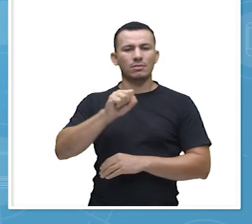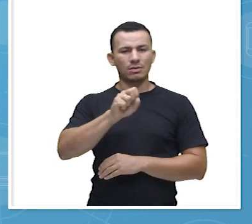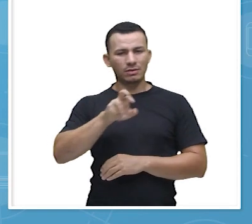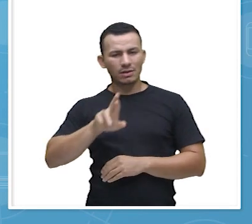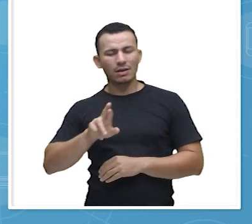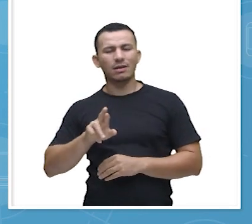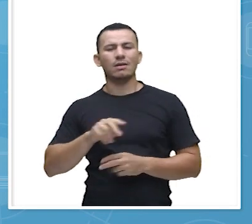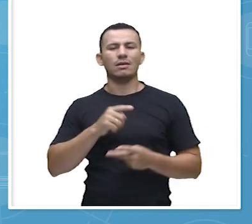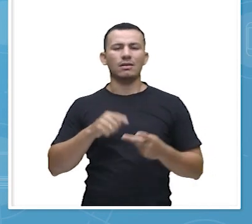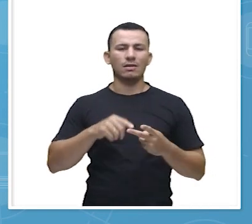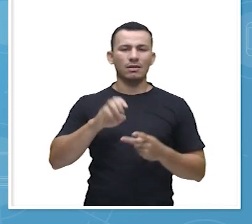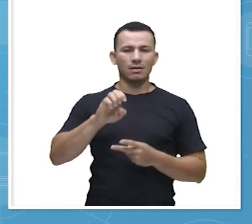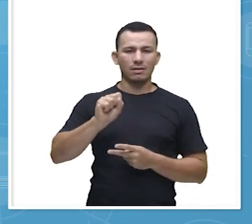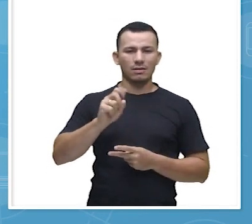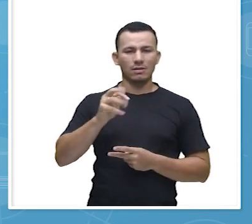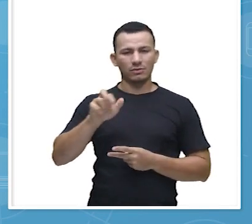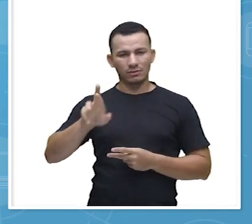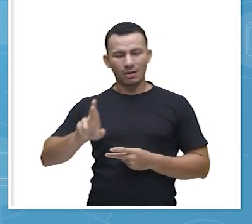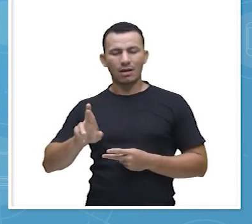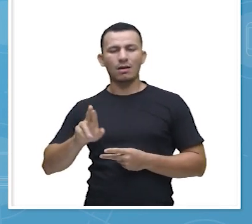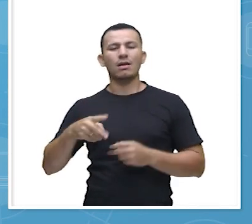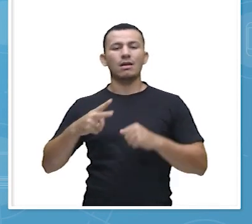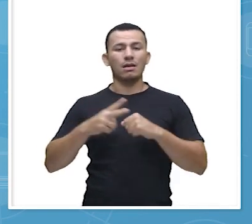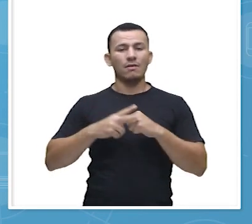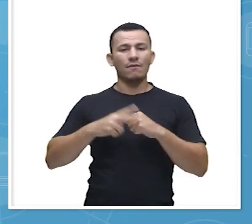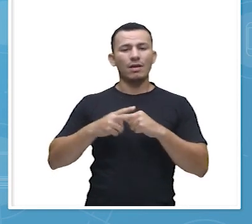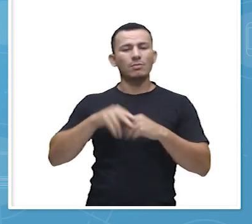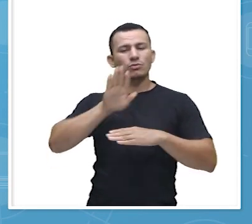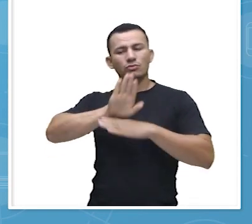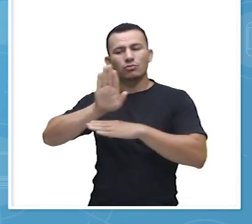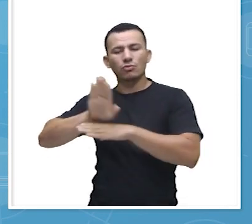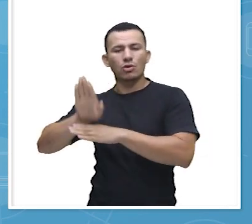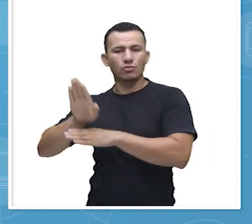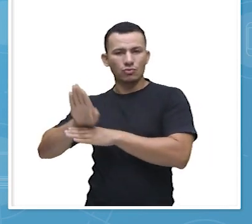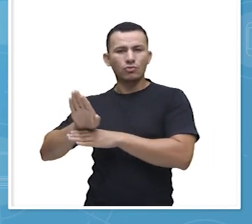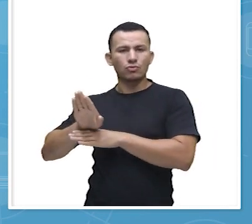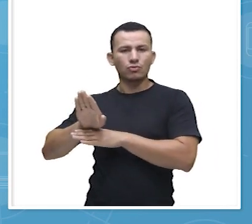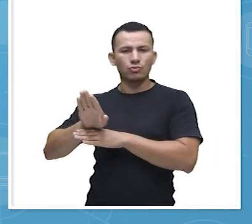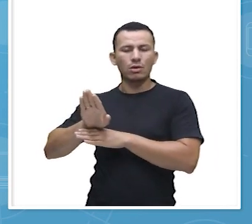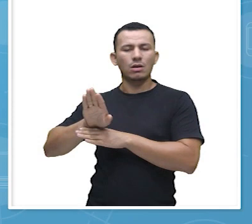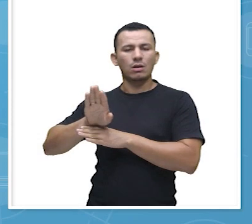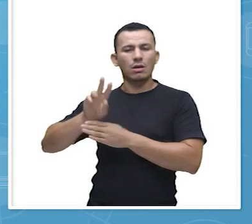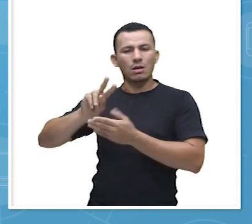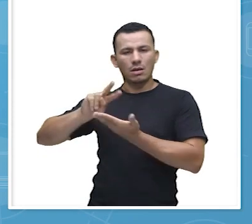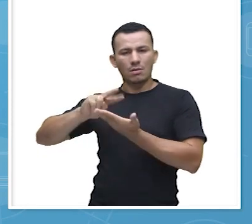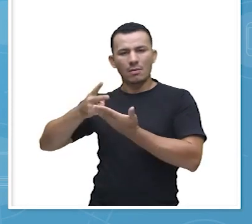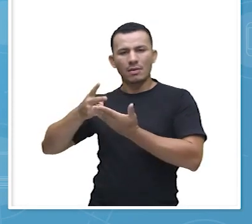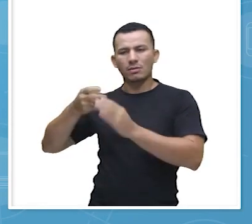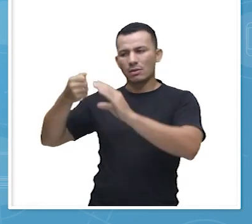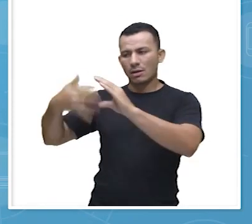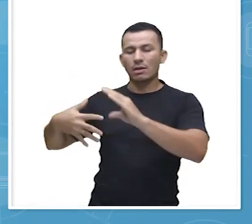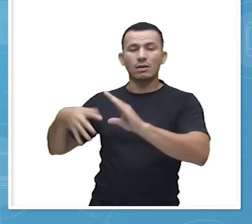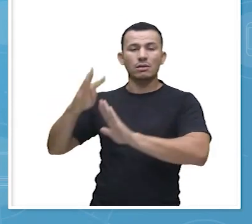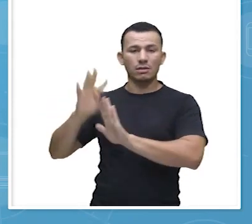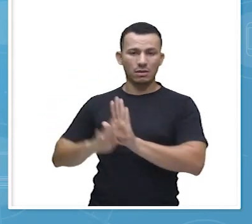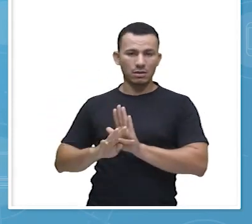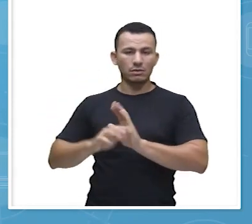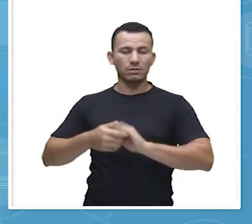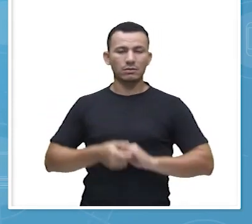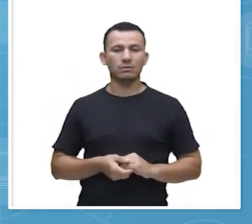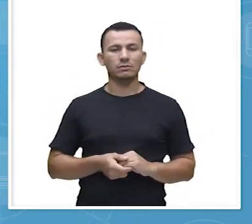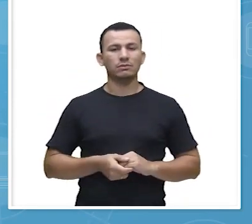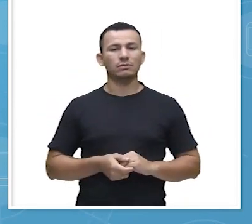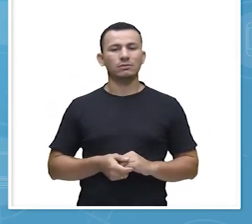aí do contexto, eles são verbos que nos auxiliam na inserção dessas caracterizações. E junto com ele,